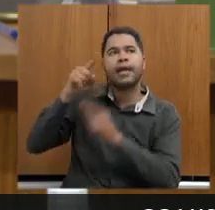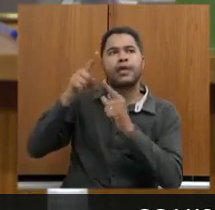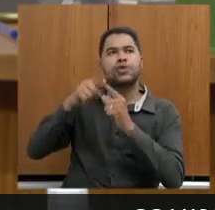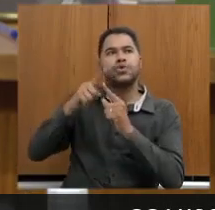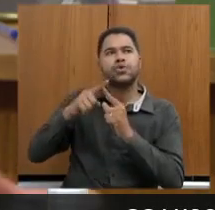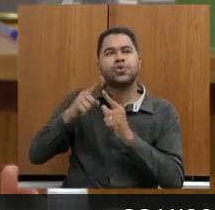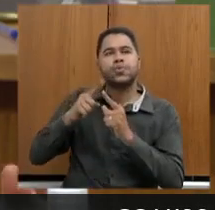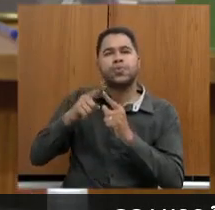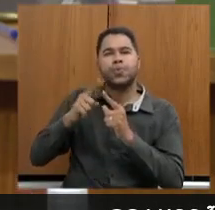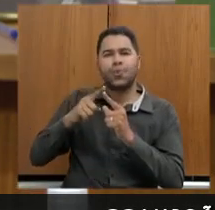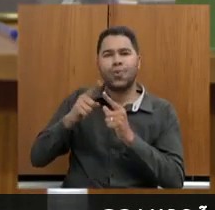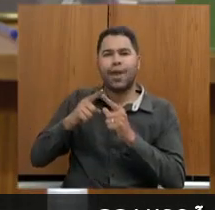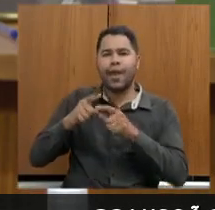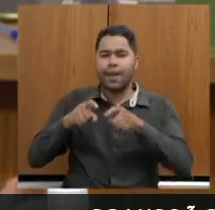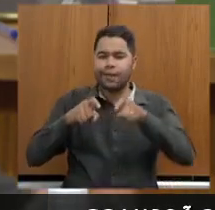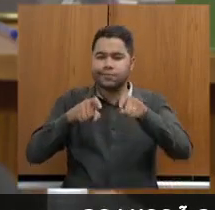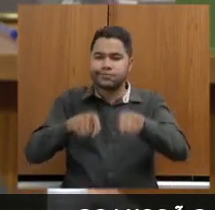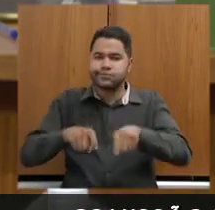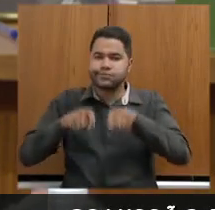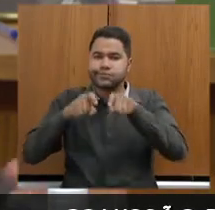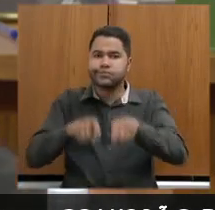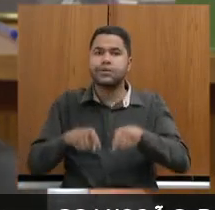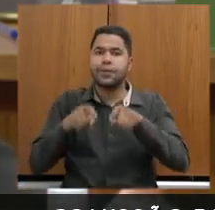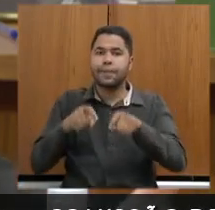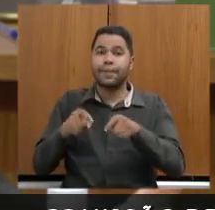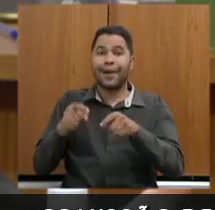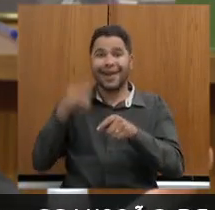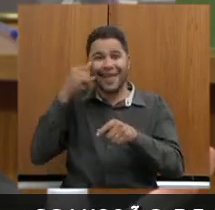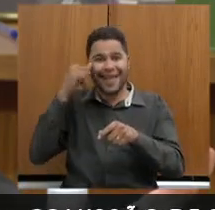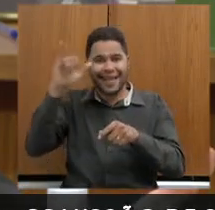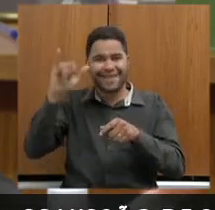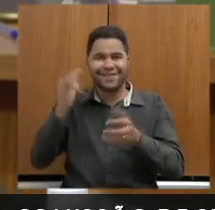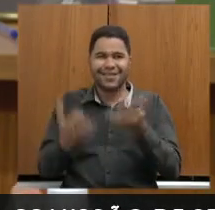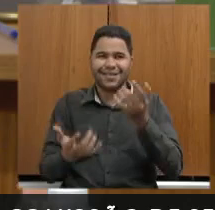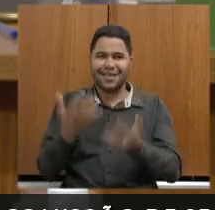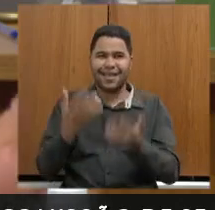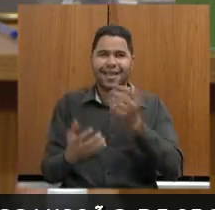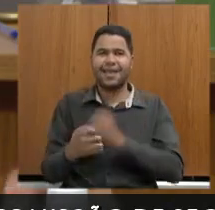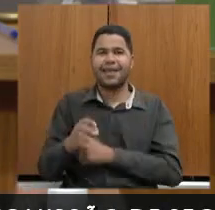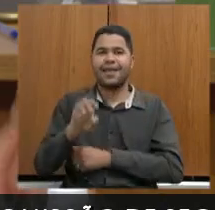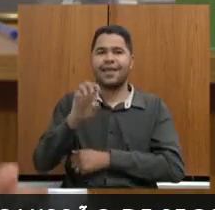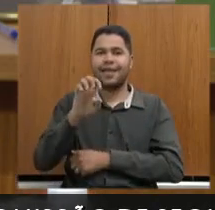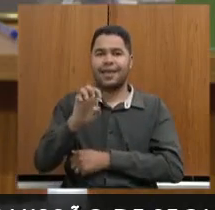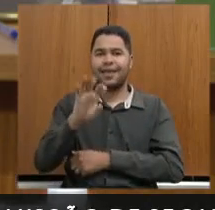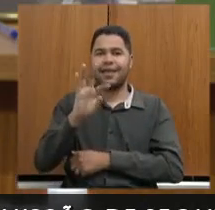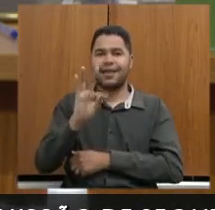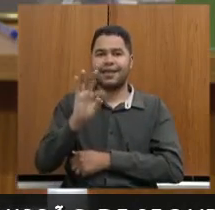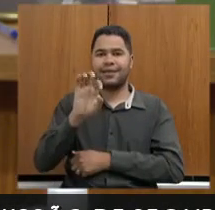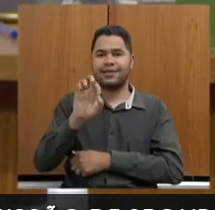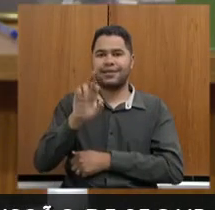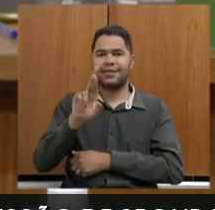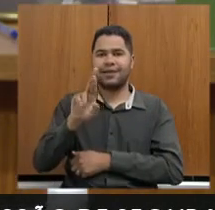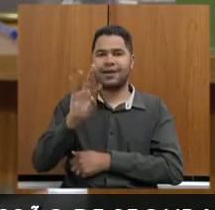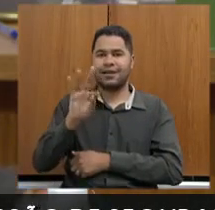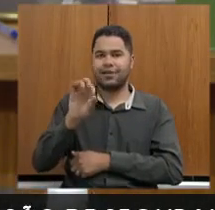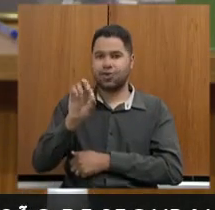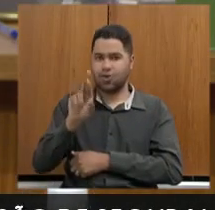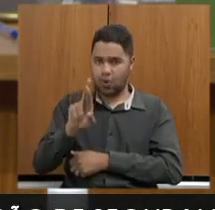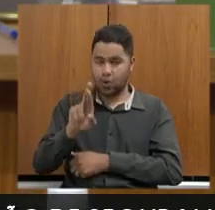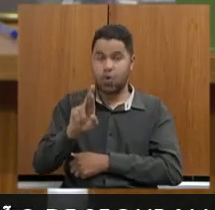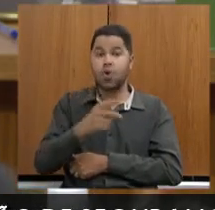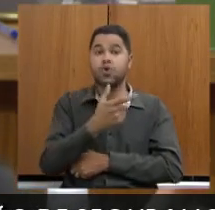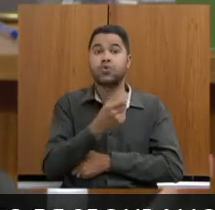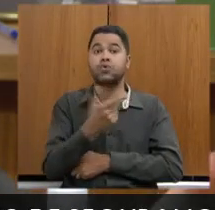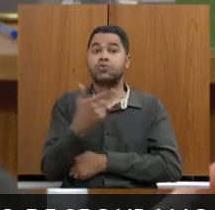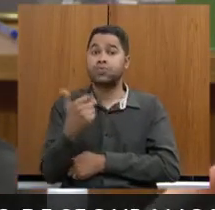ah agrícola para combate a incêndio chamados eretos 2020 foi a primeira vez